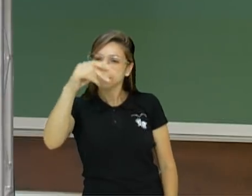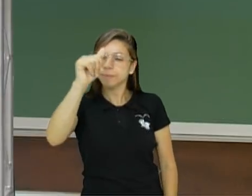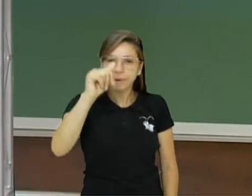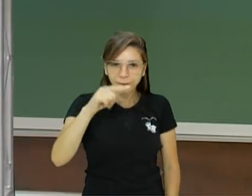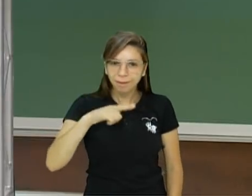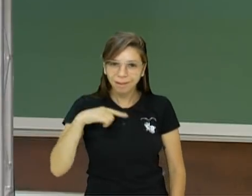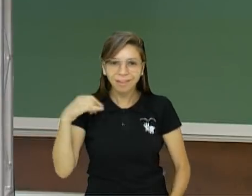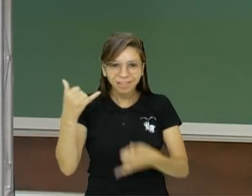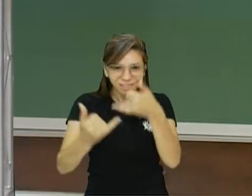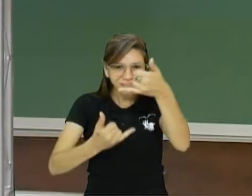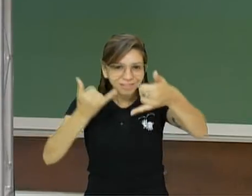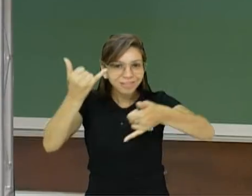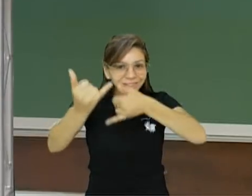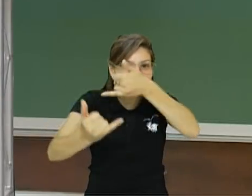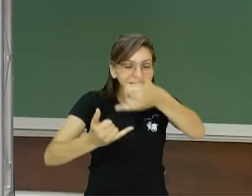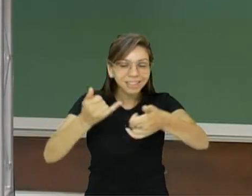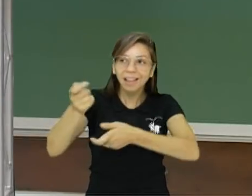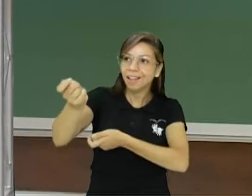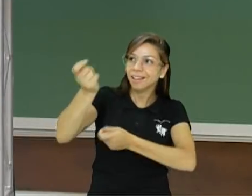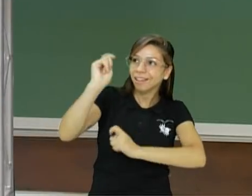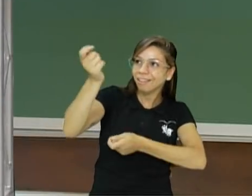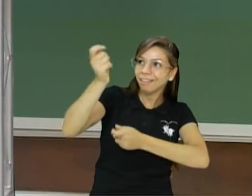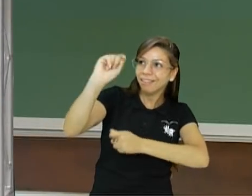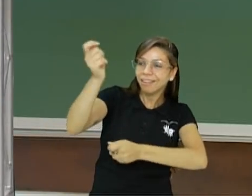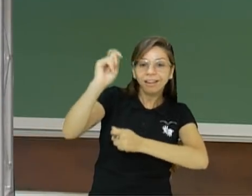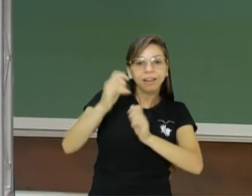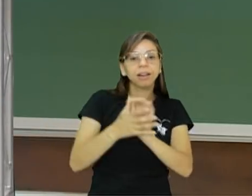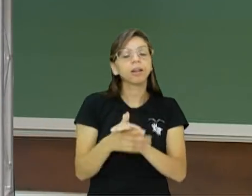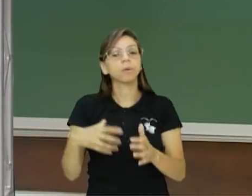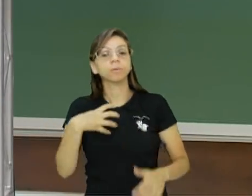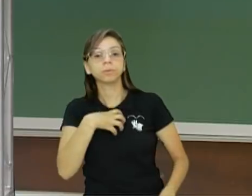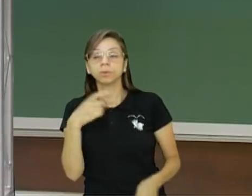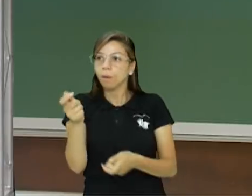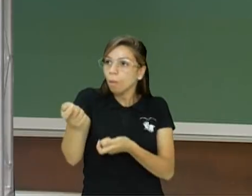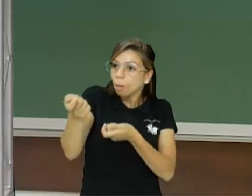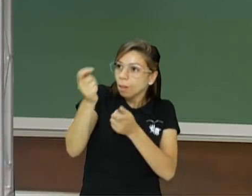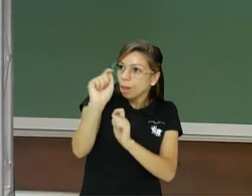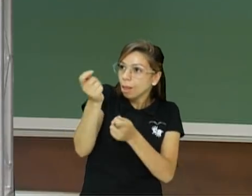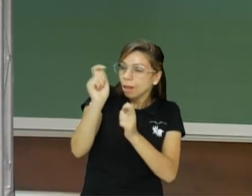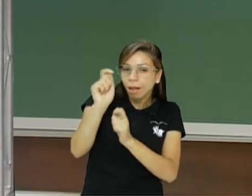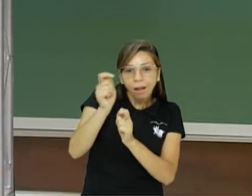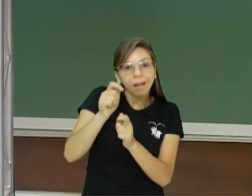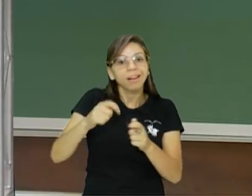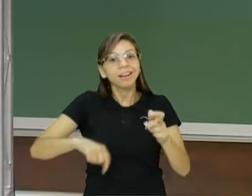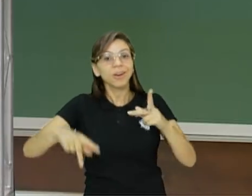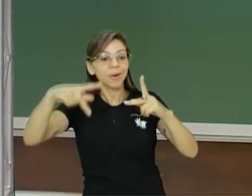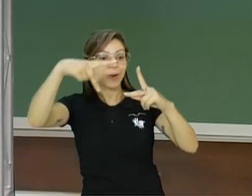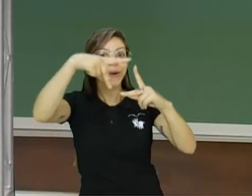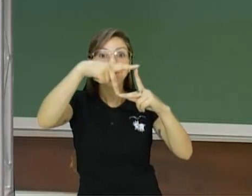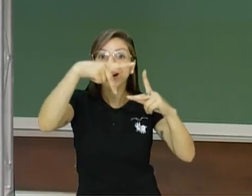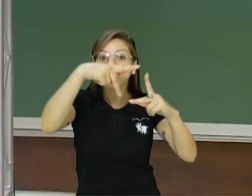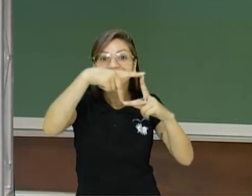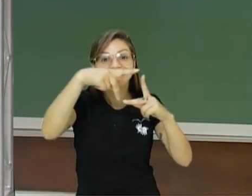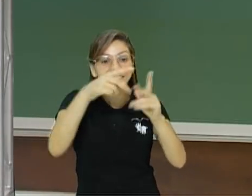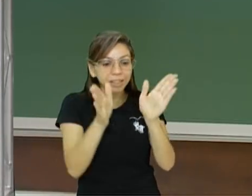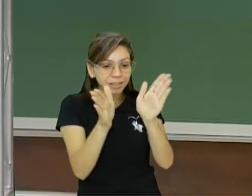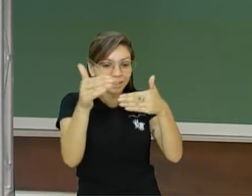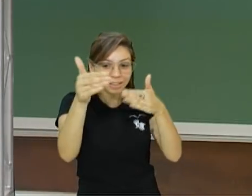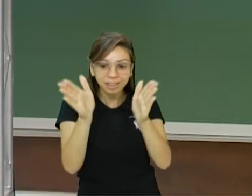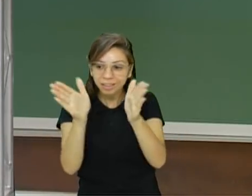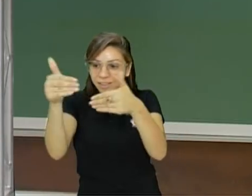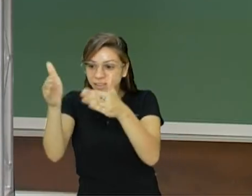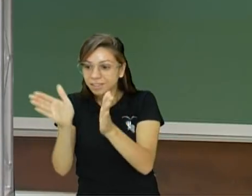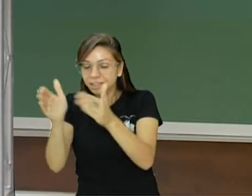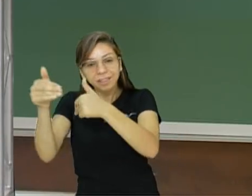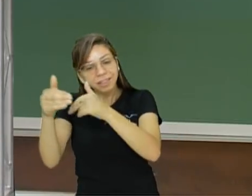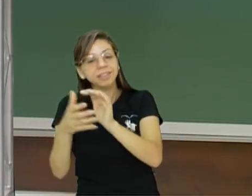é uma pipa? Sim, é um formato de uma pipa quadrada. Ela é formada por cubos ali e o nome dela é